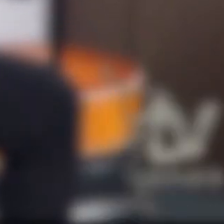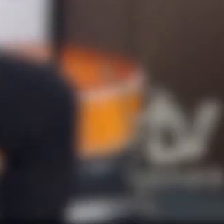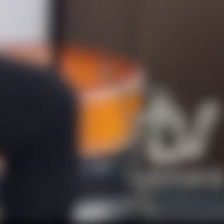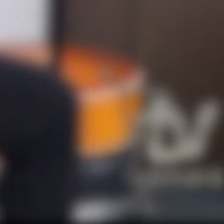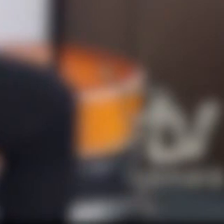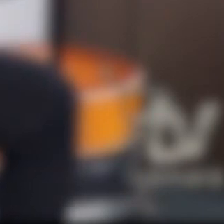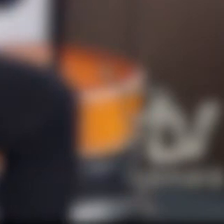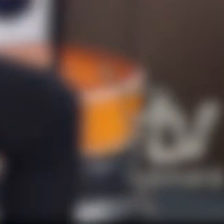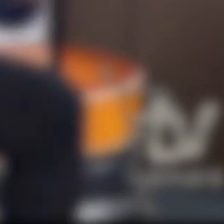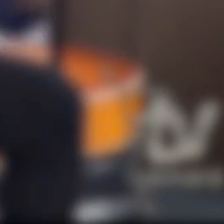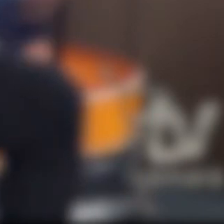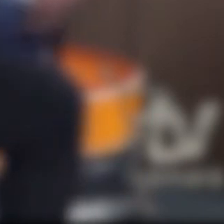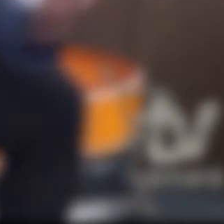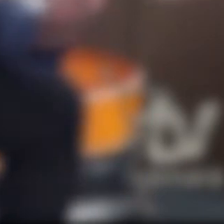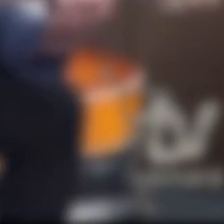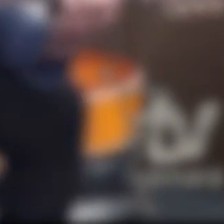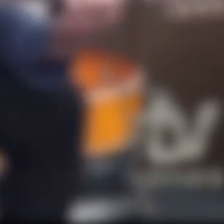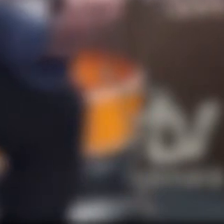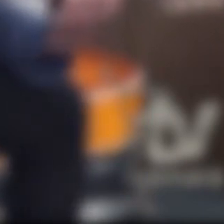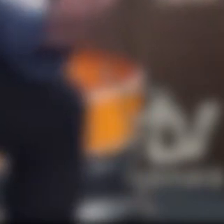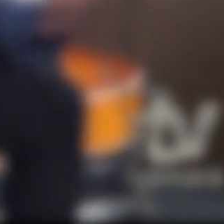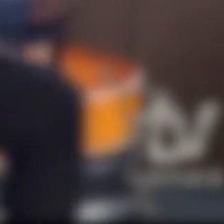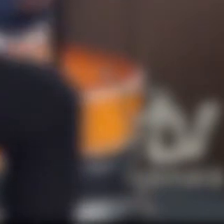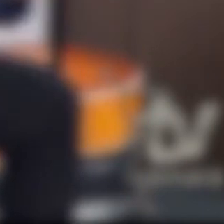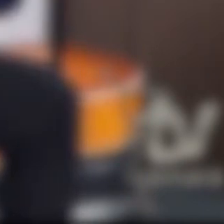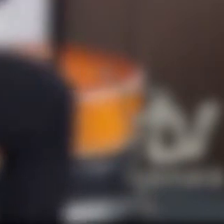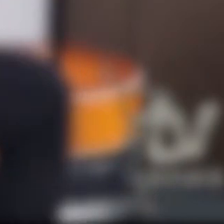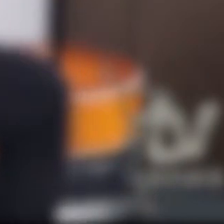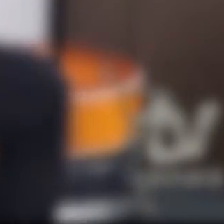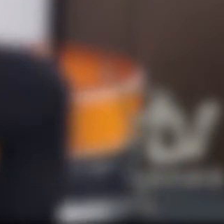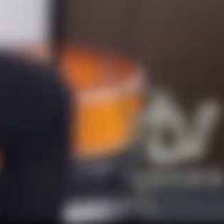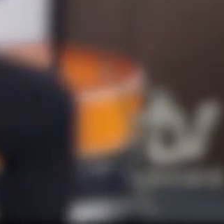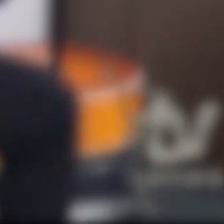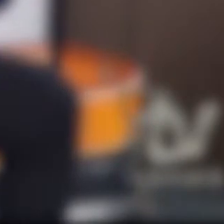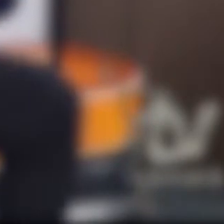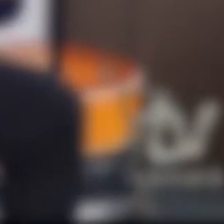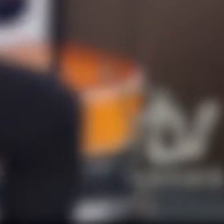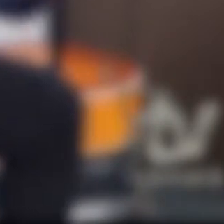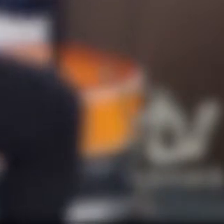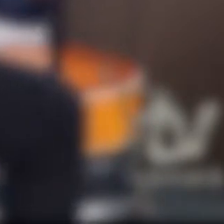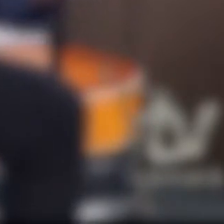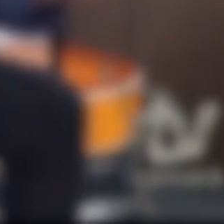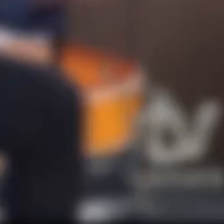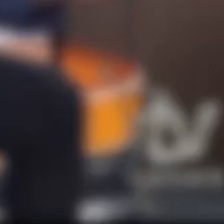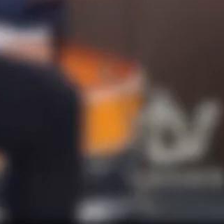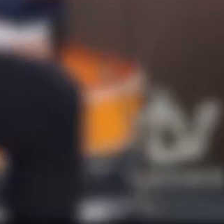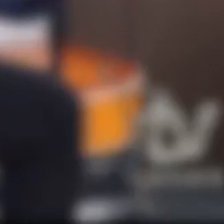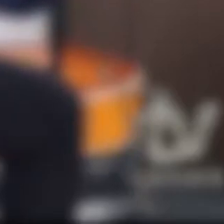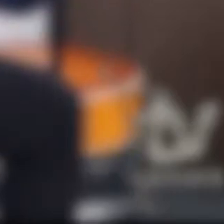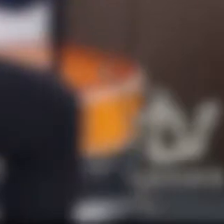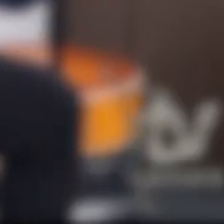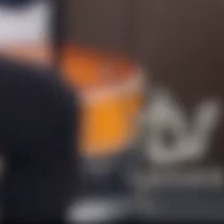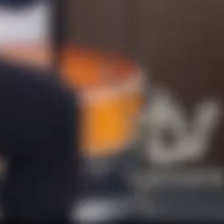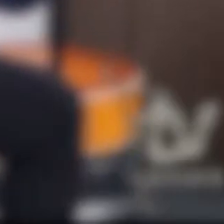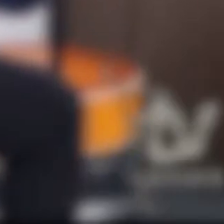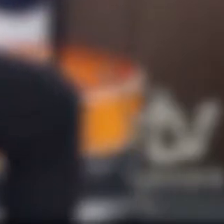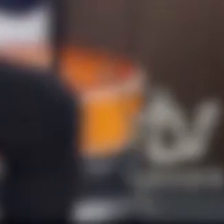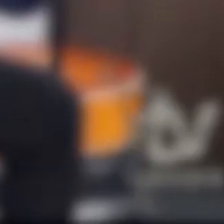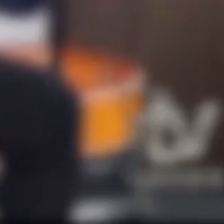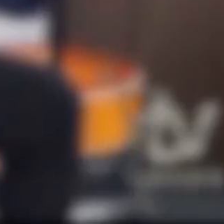em casa comeu. Amada,